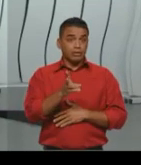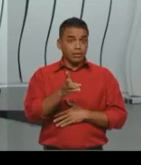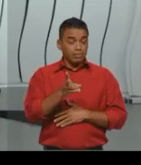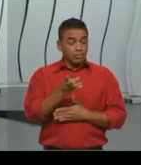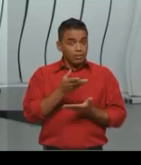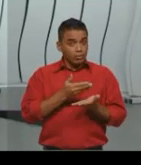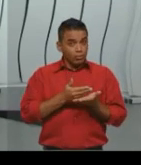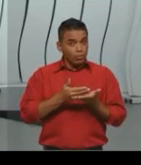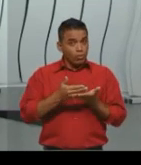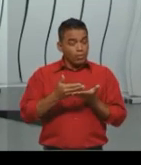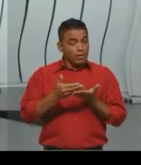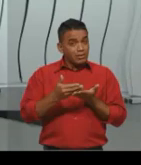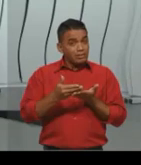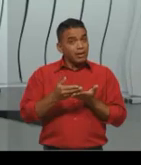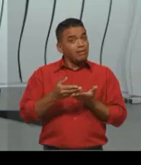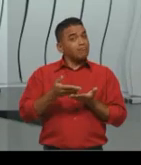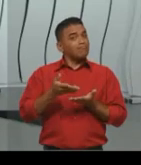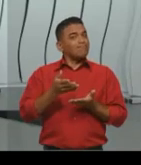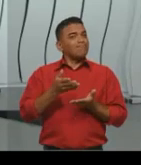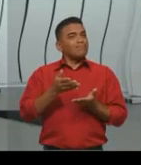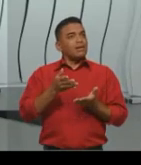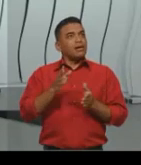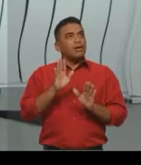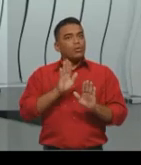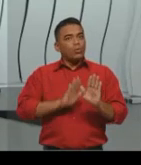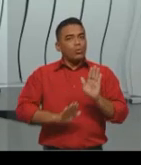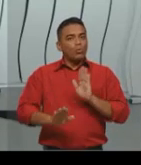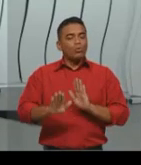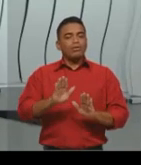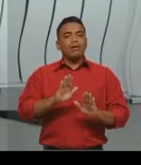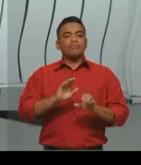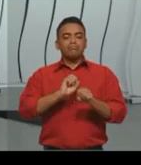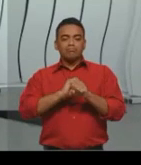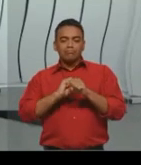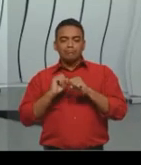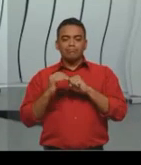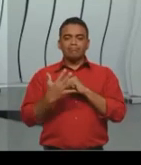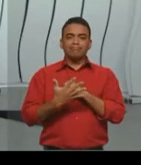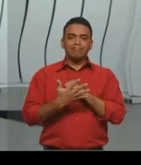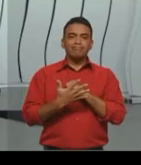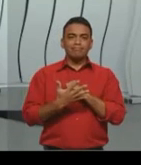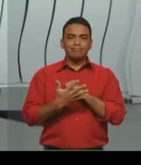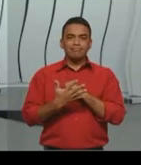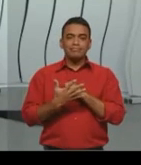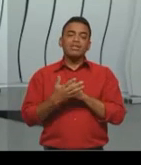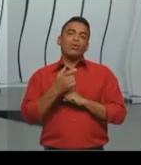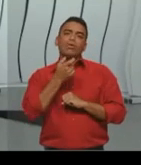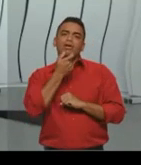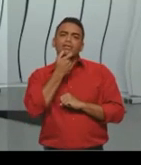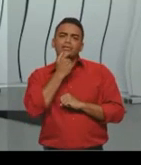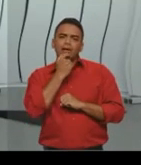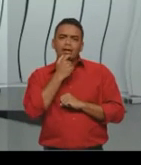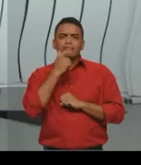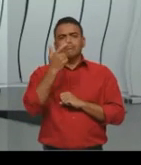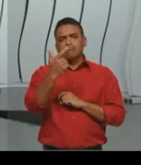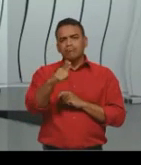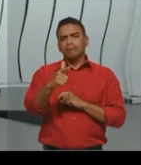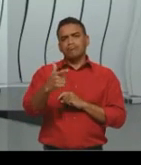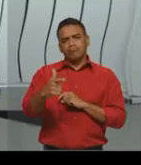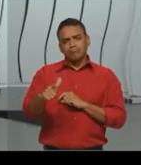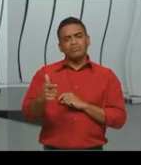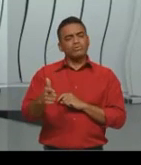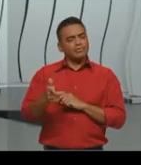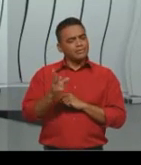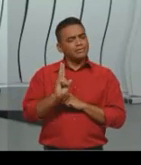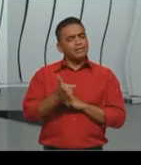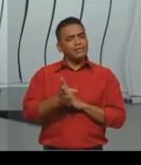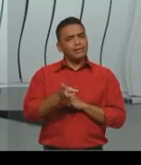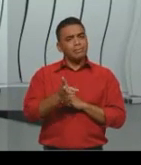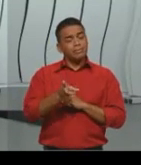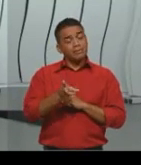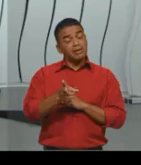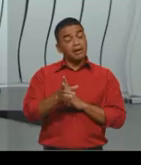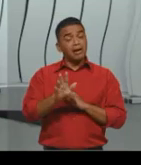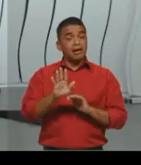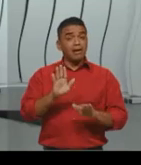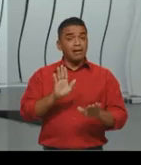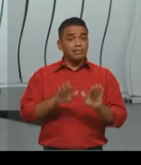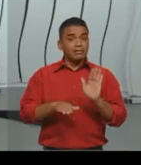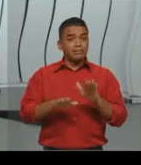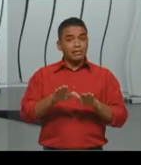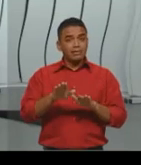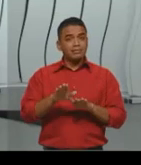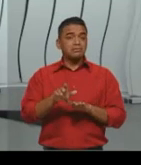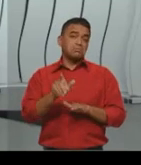aulas a prevenção da Covid, que usa o inglês também, né? Repete sempre, igual que eu falo. Muita gente às vezes usa